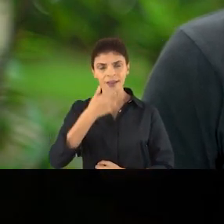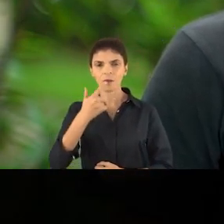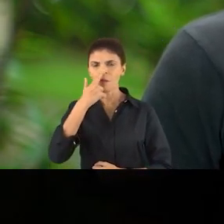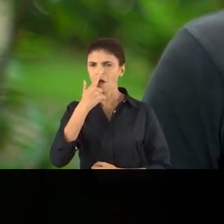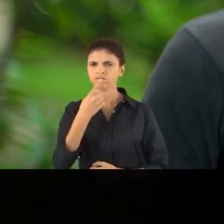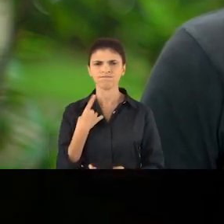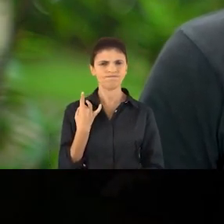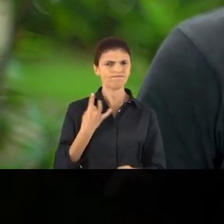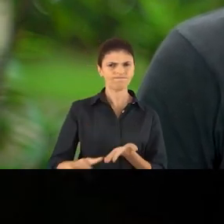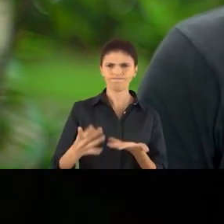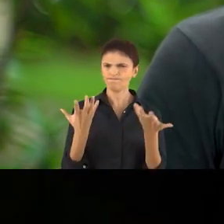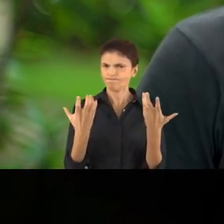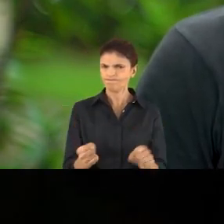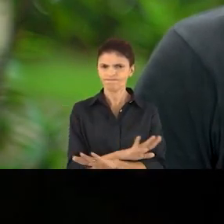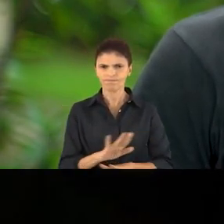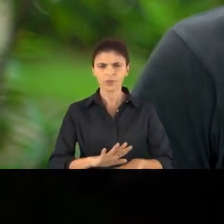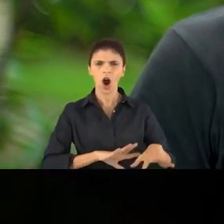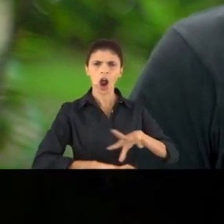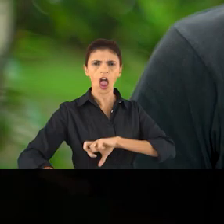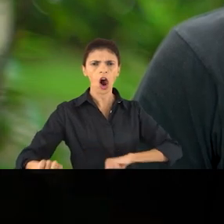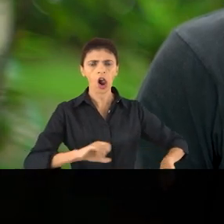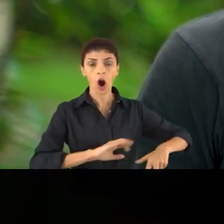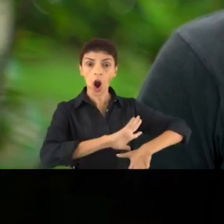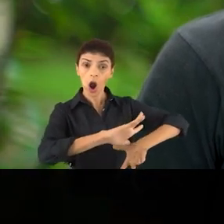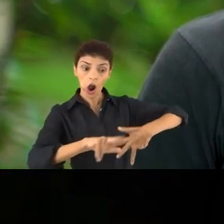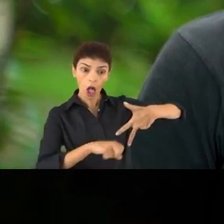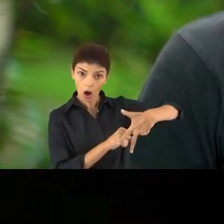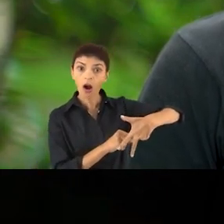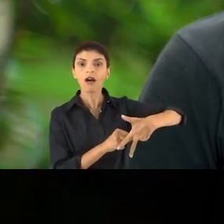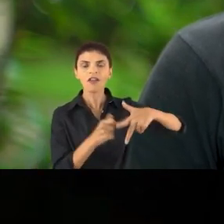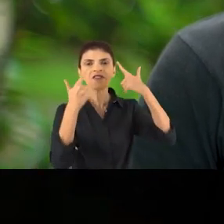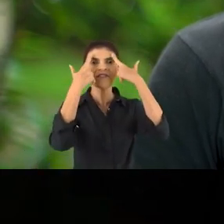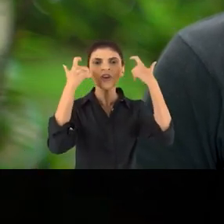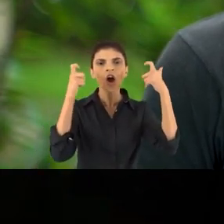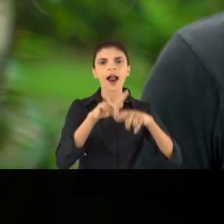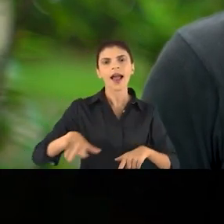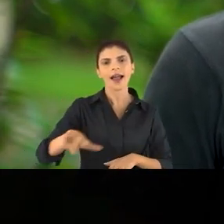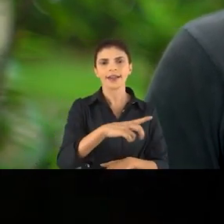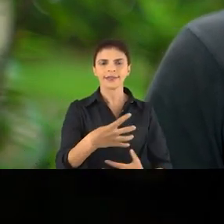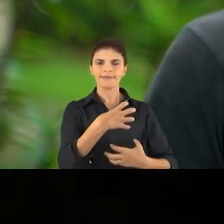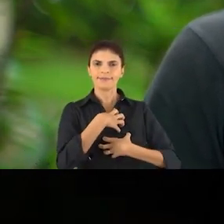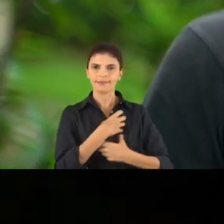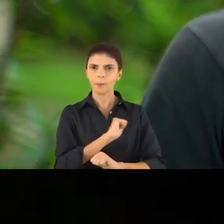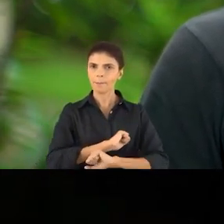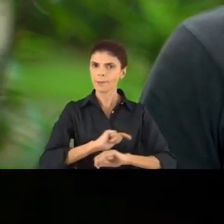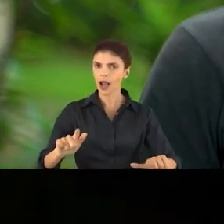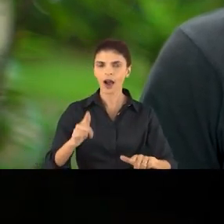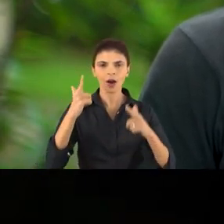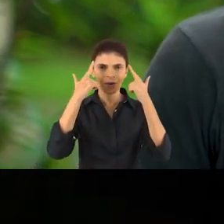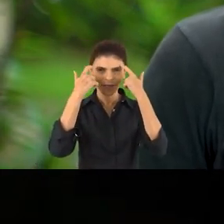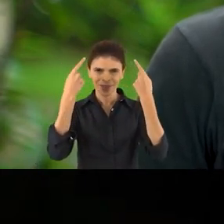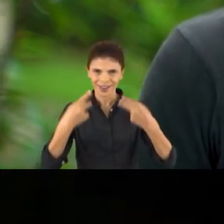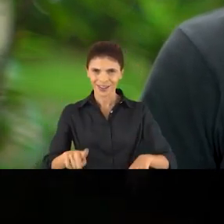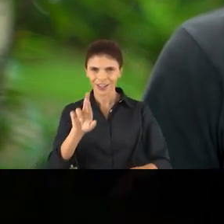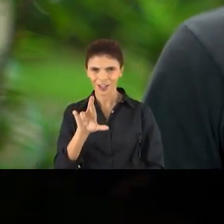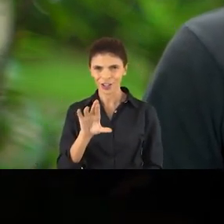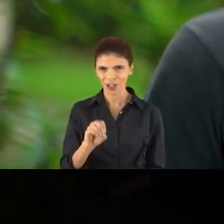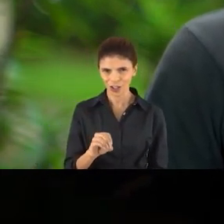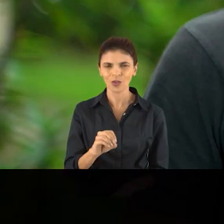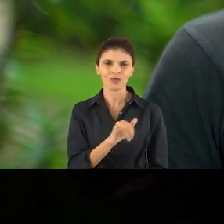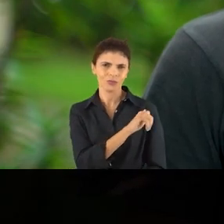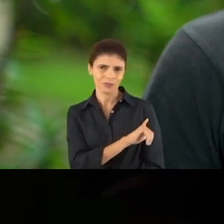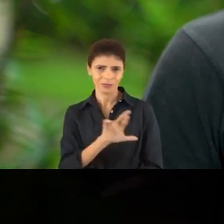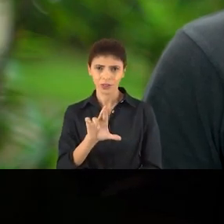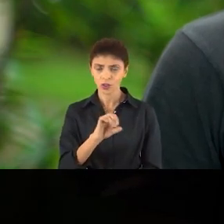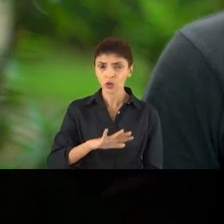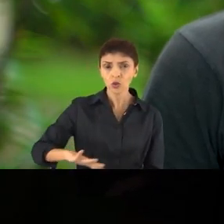sou um inimigo da roubalheira que tomou conta do Rio. A corrupção é uma violência contra todos os cariocas. Vamos nos divorciar das